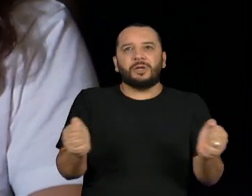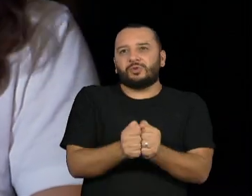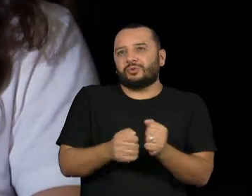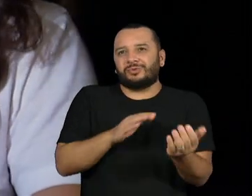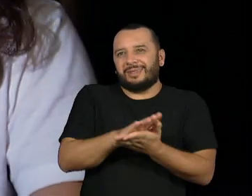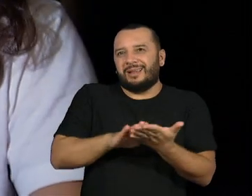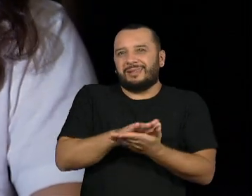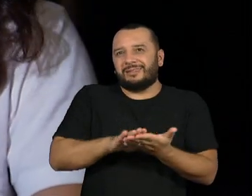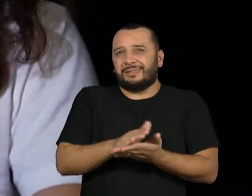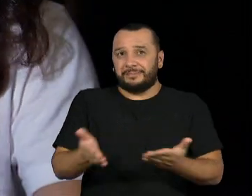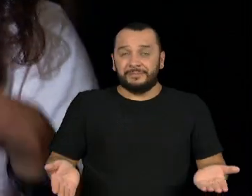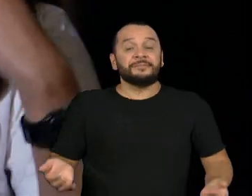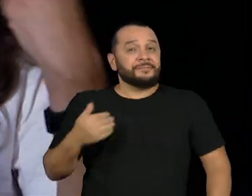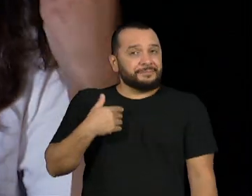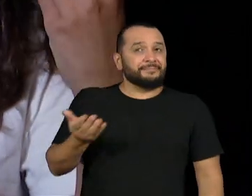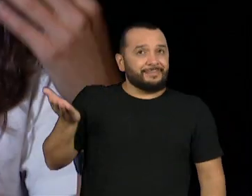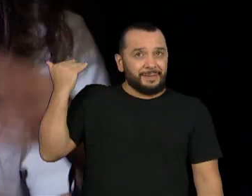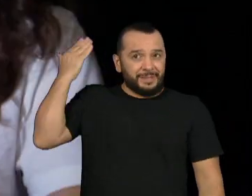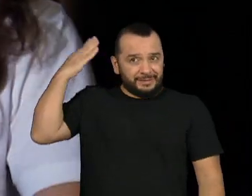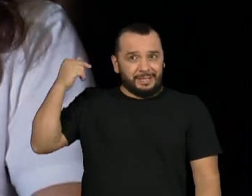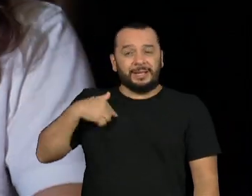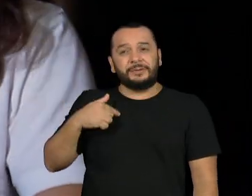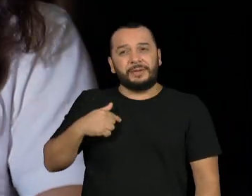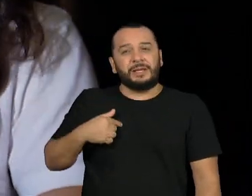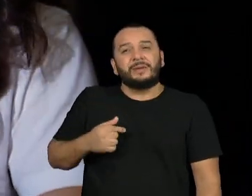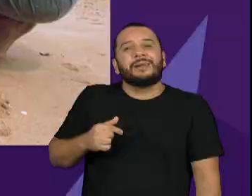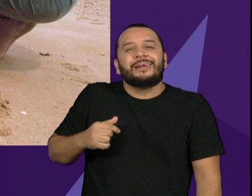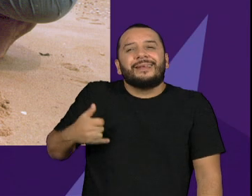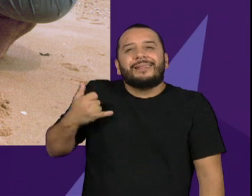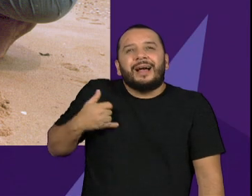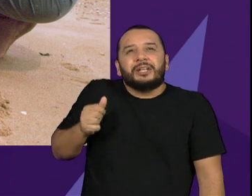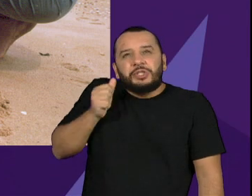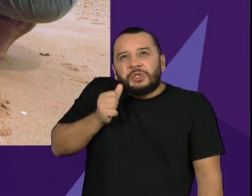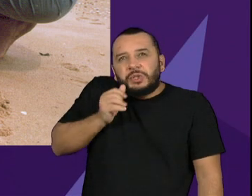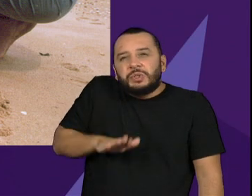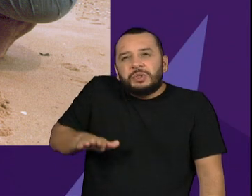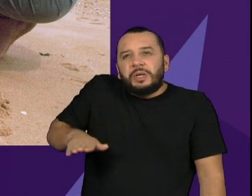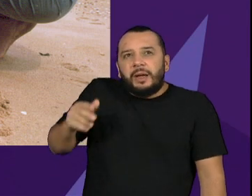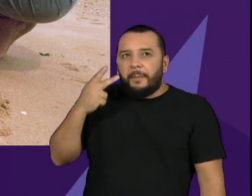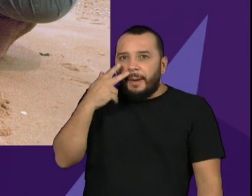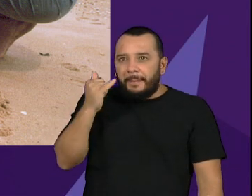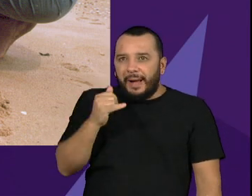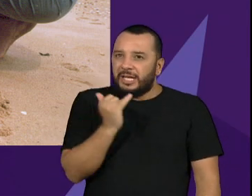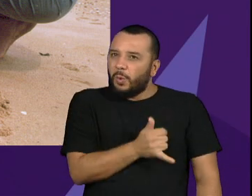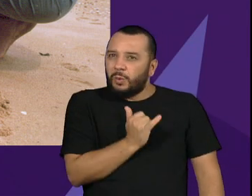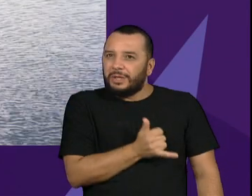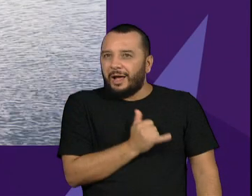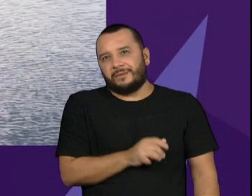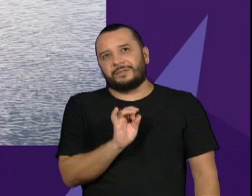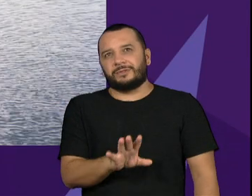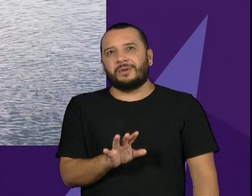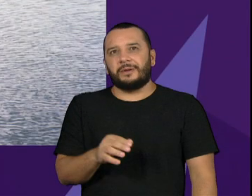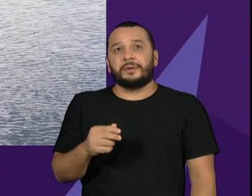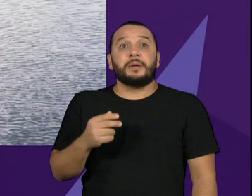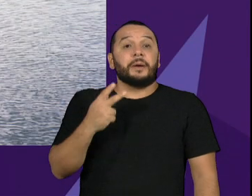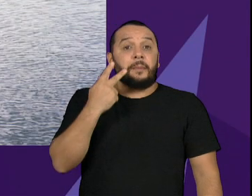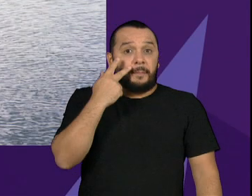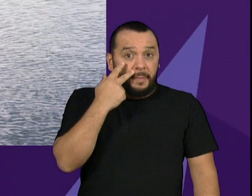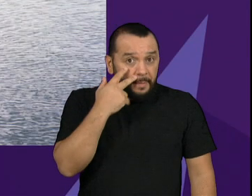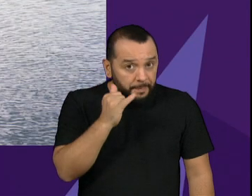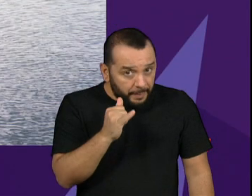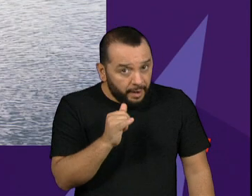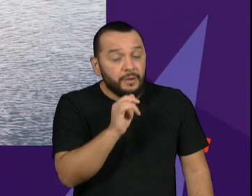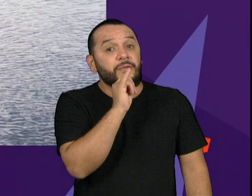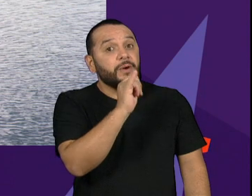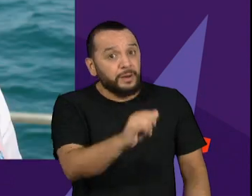no início, quando eu era pequenininha, só ouvia meu pai falar sobre isso, eu não tinha esses modelos. Mas ele, o seu pai, falou aqui que mulheres são